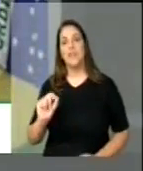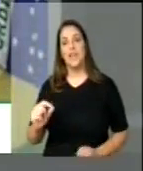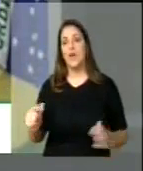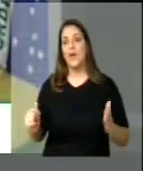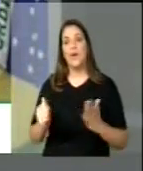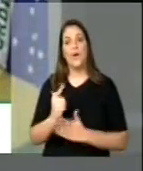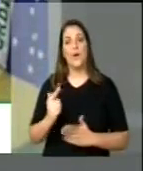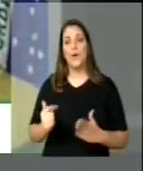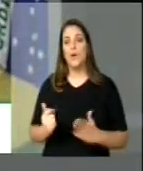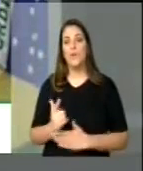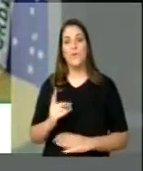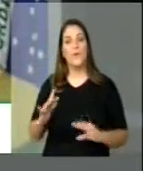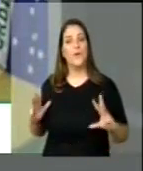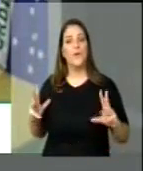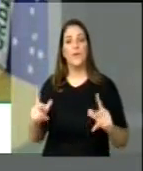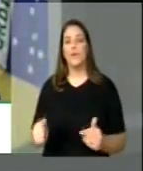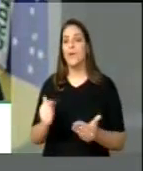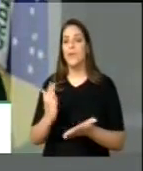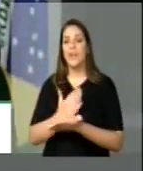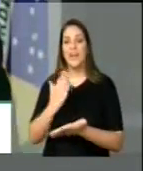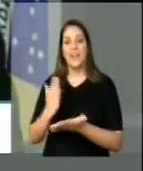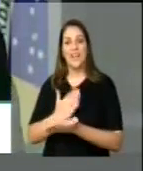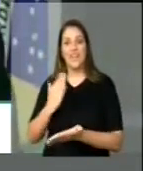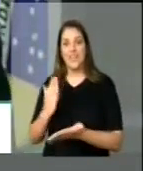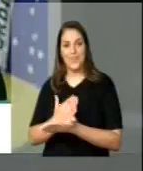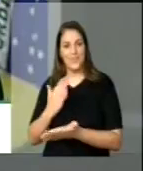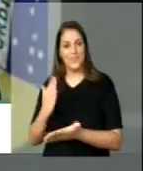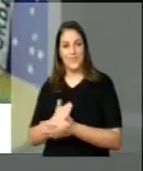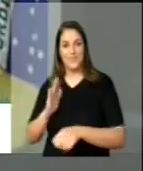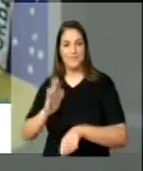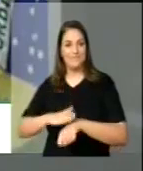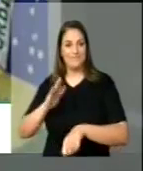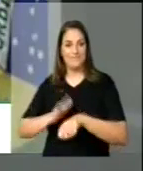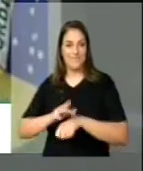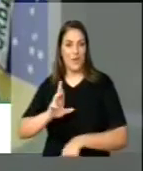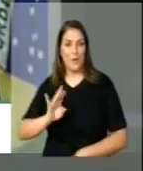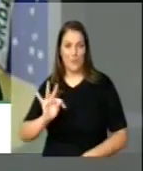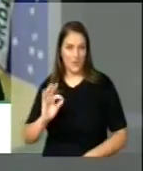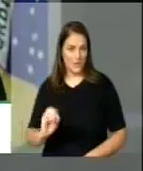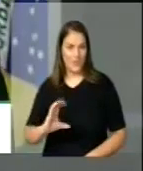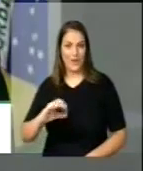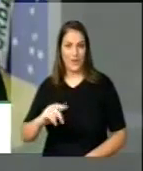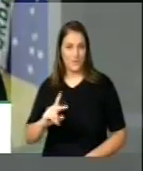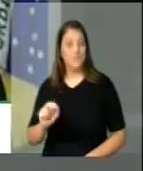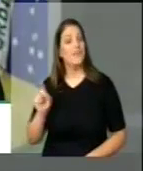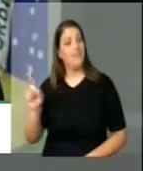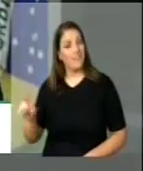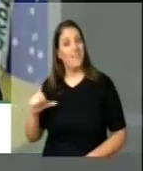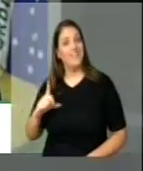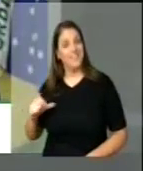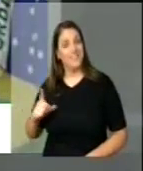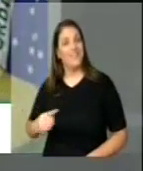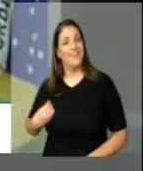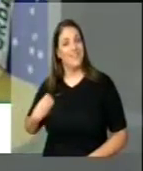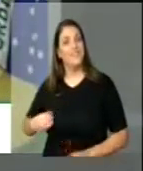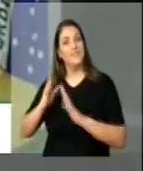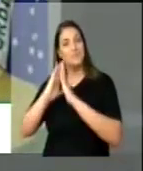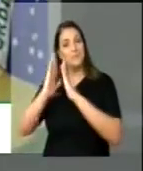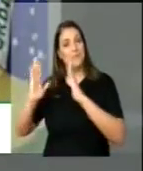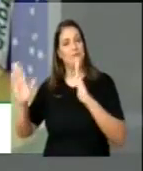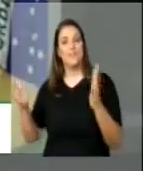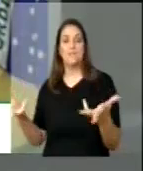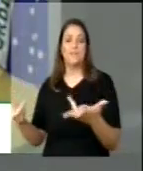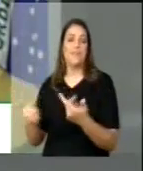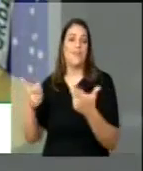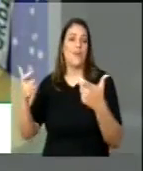biblioteca de Roberto Campos. Está lá dentro da biblioteca da Universidade Positiva, um lugar, um campus maravilhoso em Curitiba,